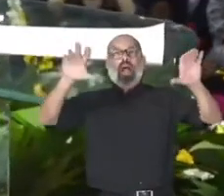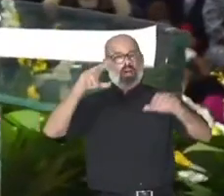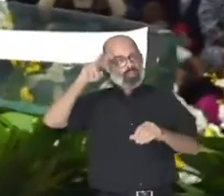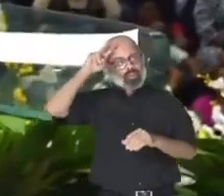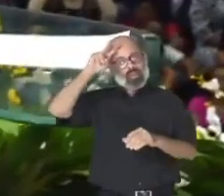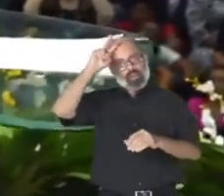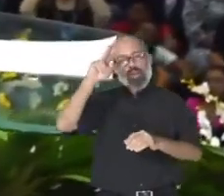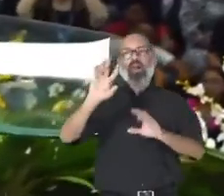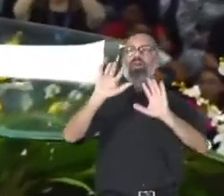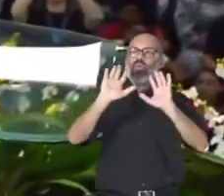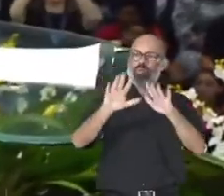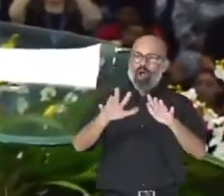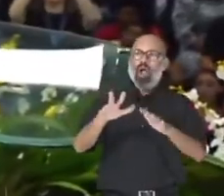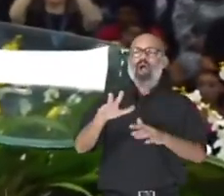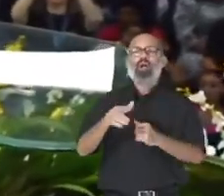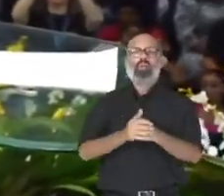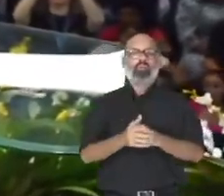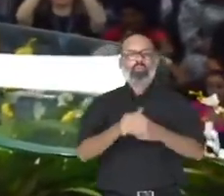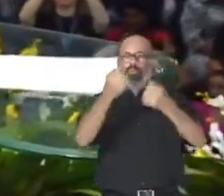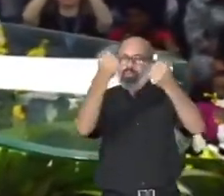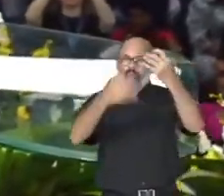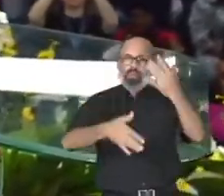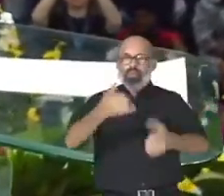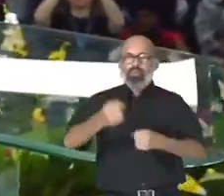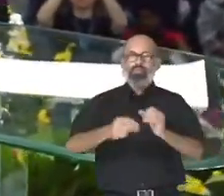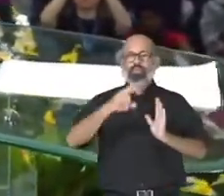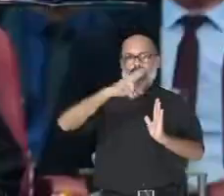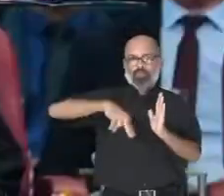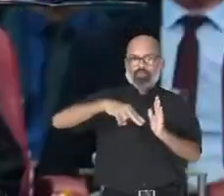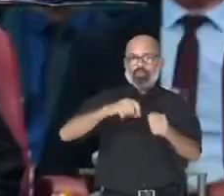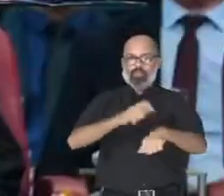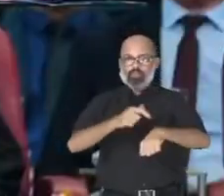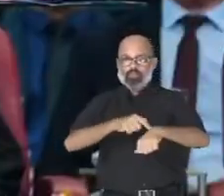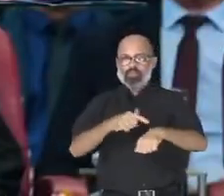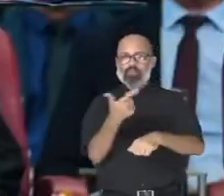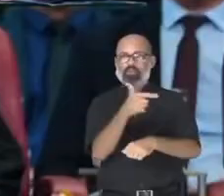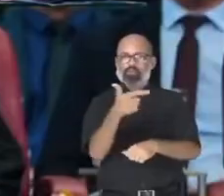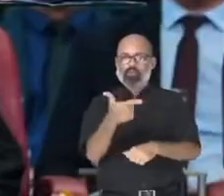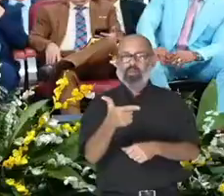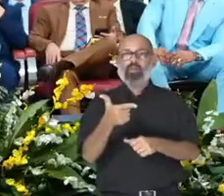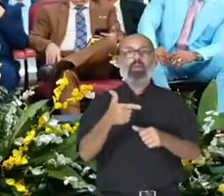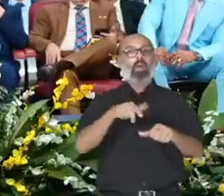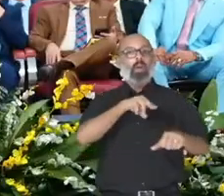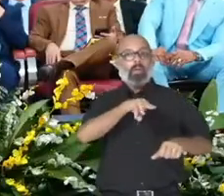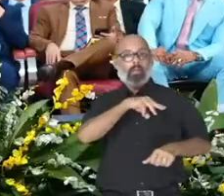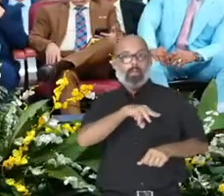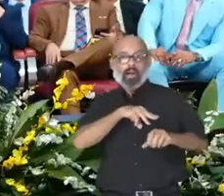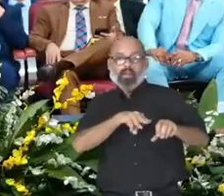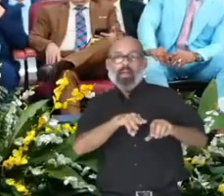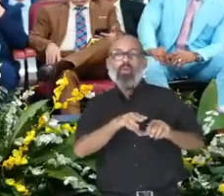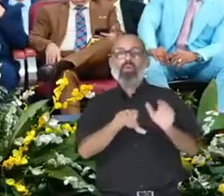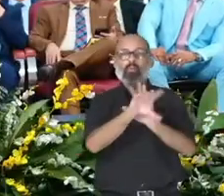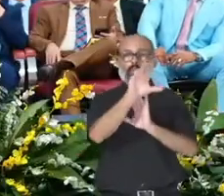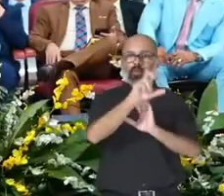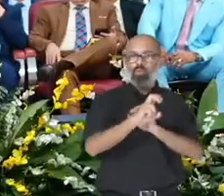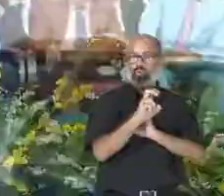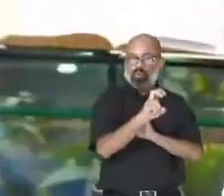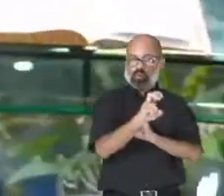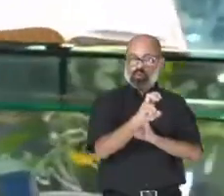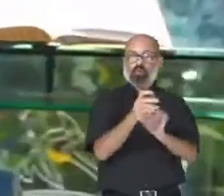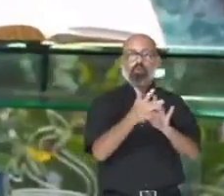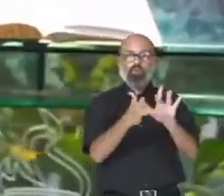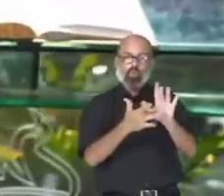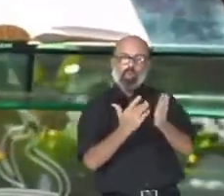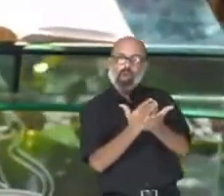Eu já li para você, ou melhor, já citei aqui, mas poderia ler, mas não temos tempo. No capítulo 5 de Mateus, Jesus está no apogeu da sua